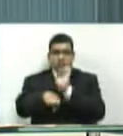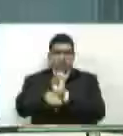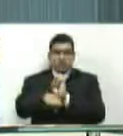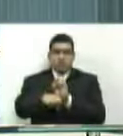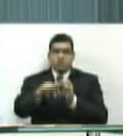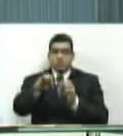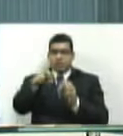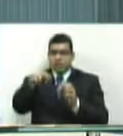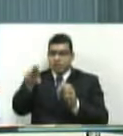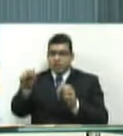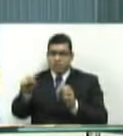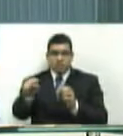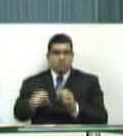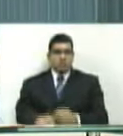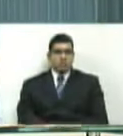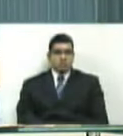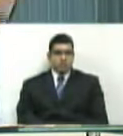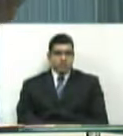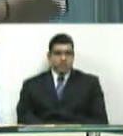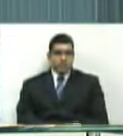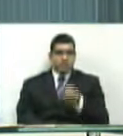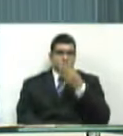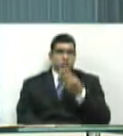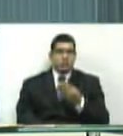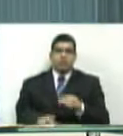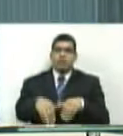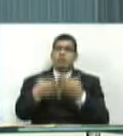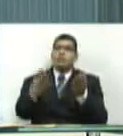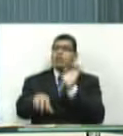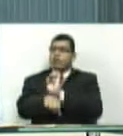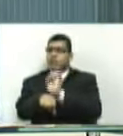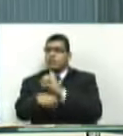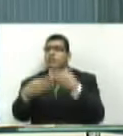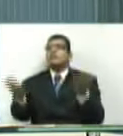ser responsabilizado. Que diabo de Estado é esse?